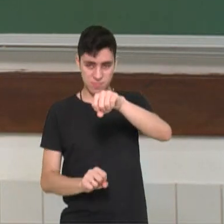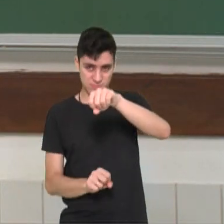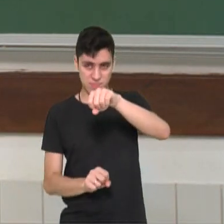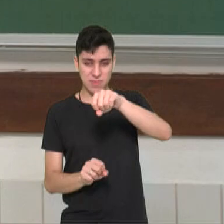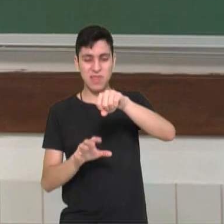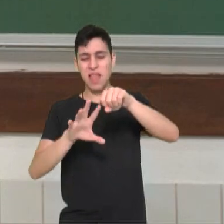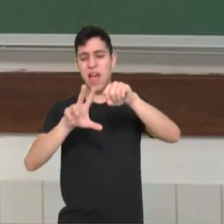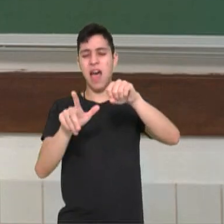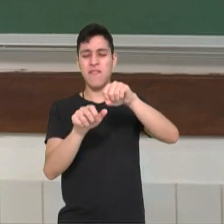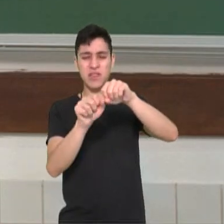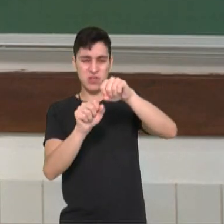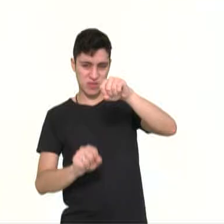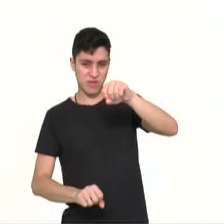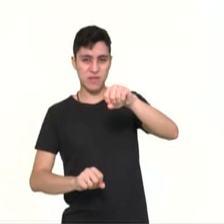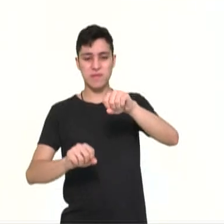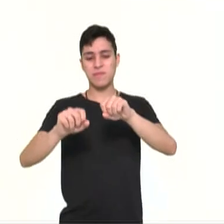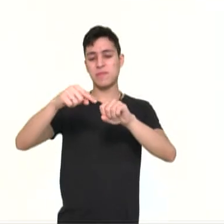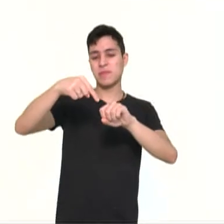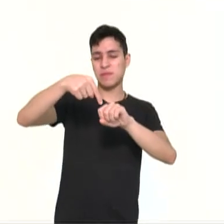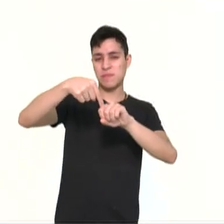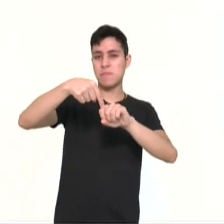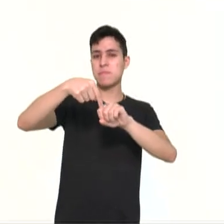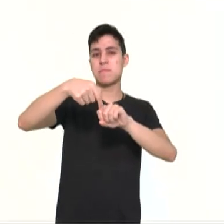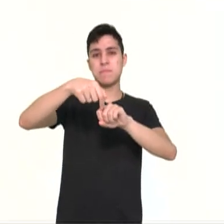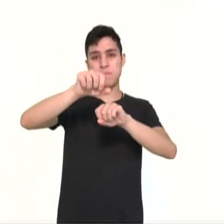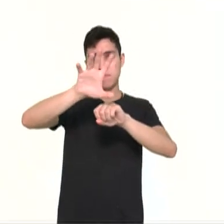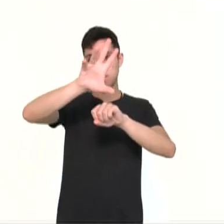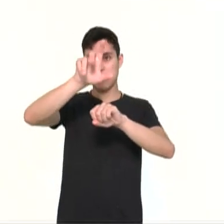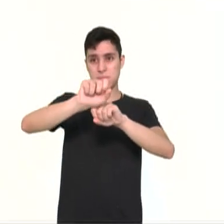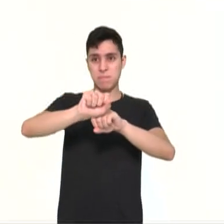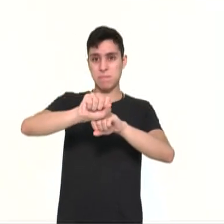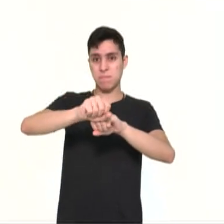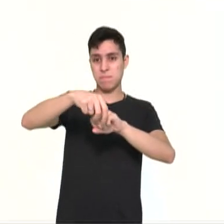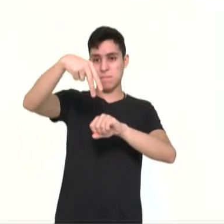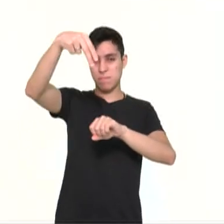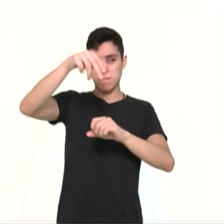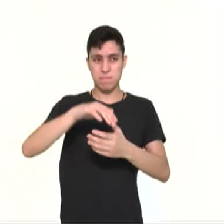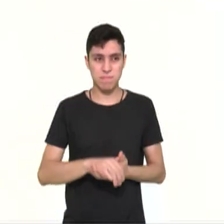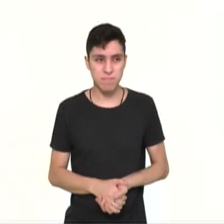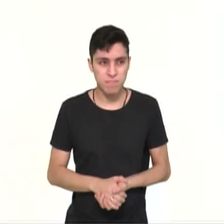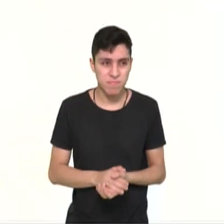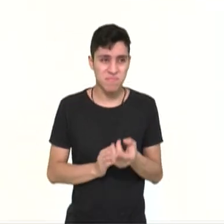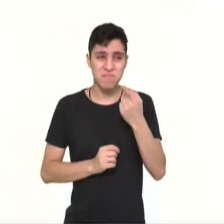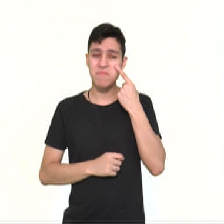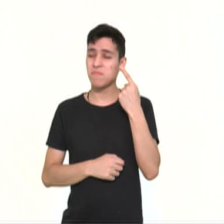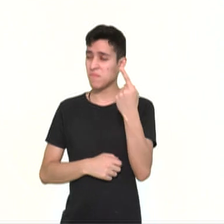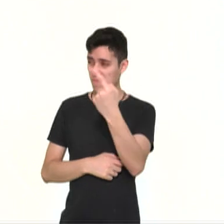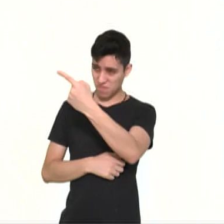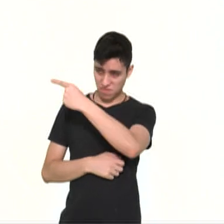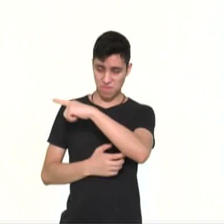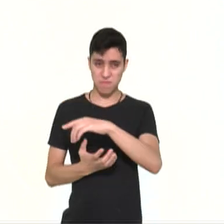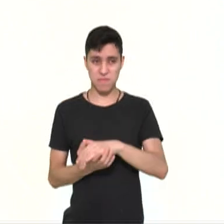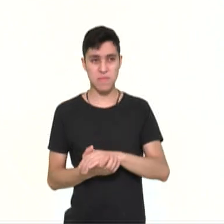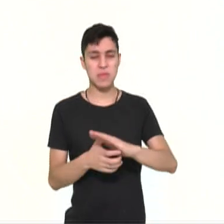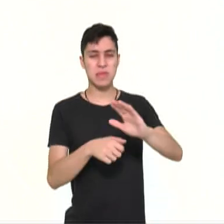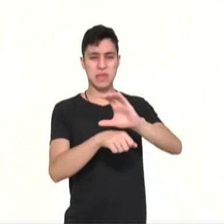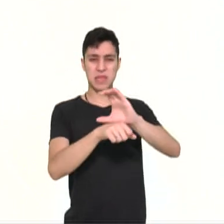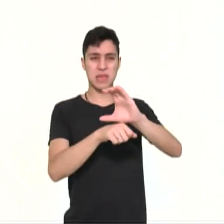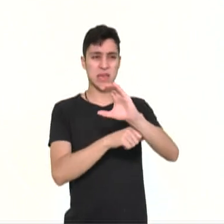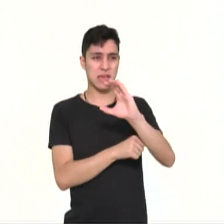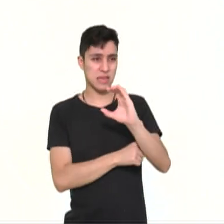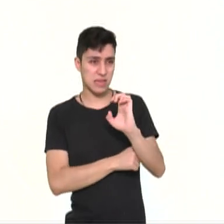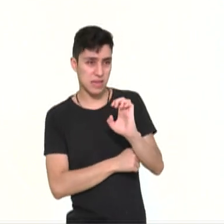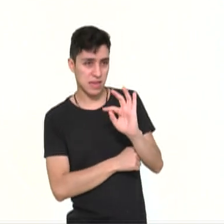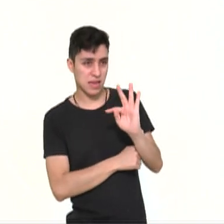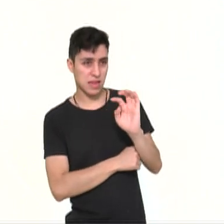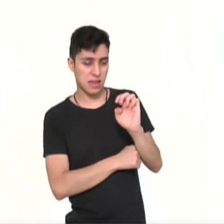África subsaariana, né? Bom, aqui nós temos um mapa para ilustrar para vocês, né? A parte cinza é a setentrional